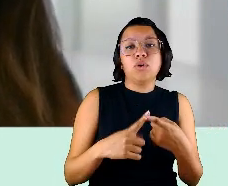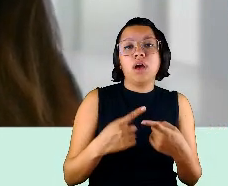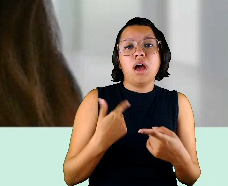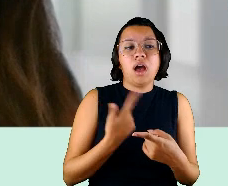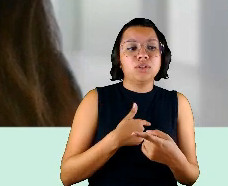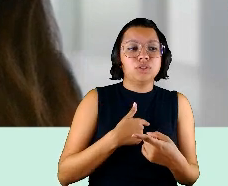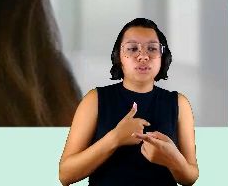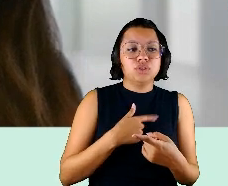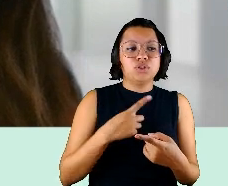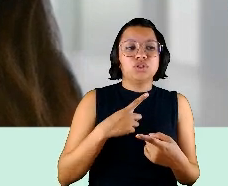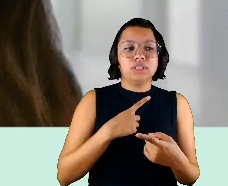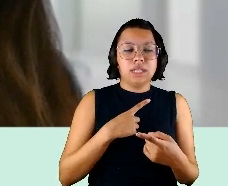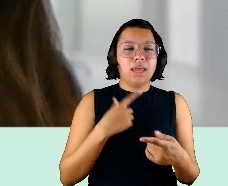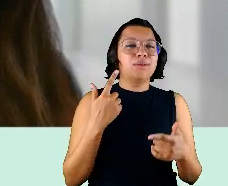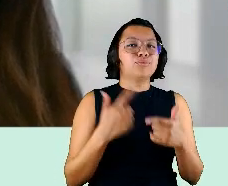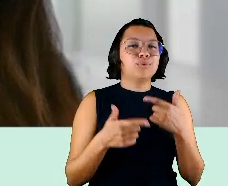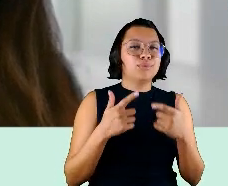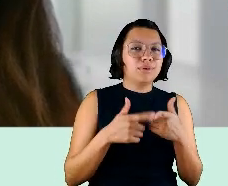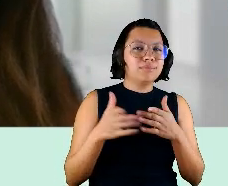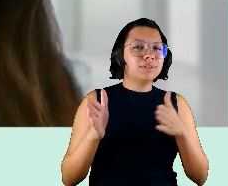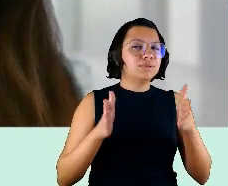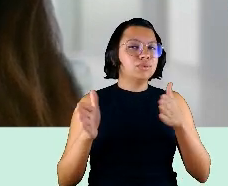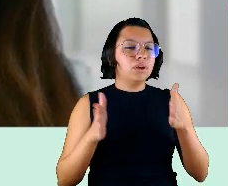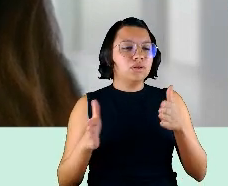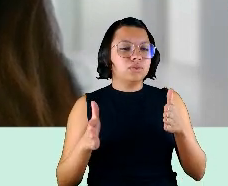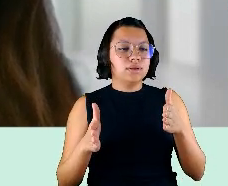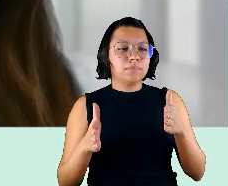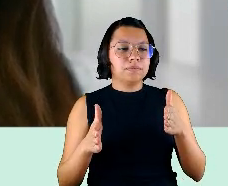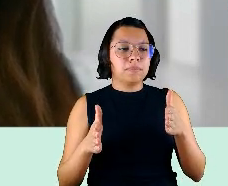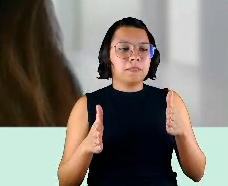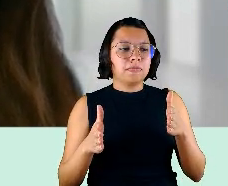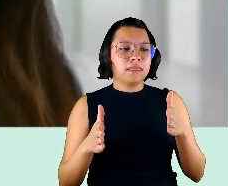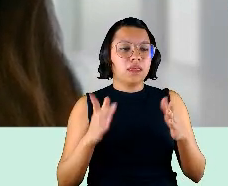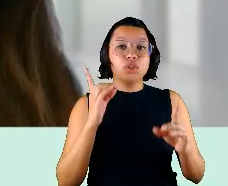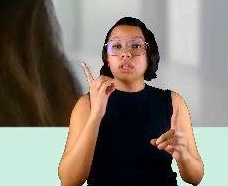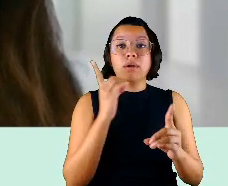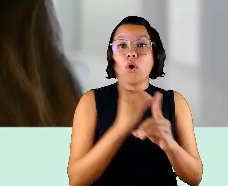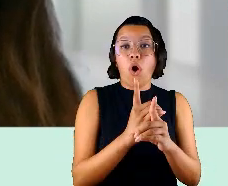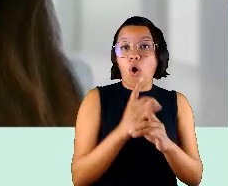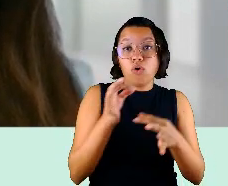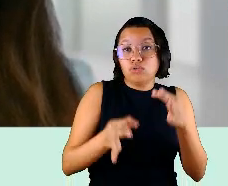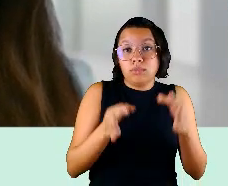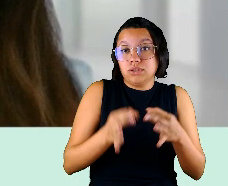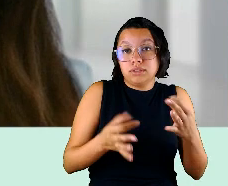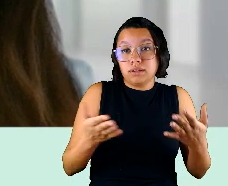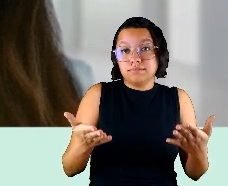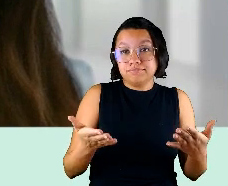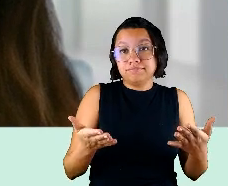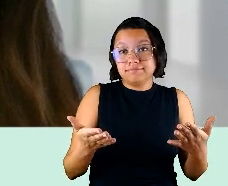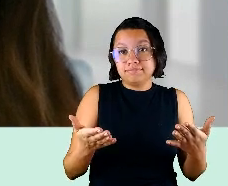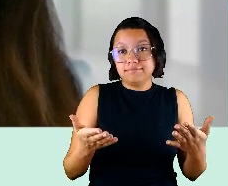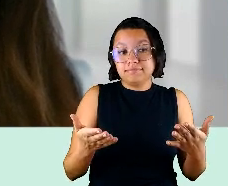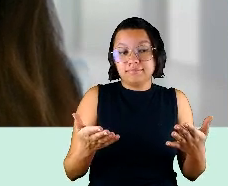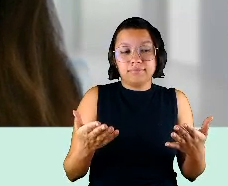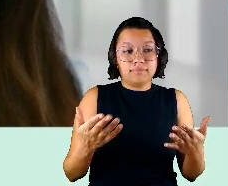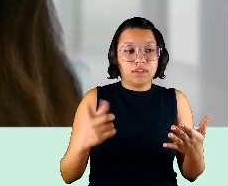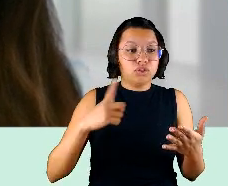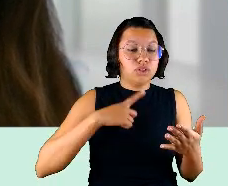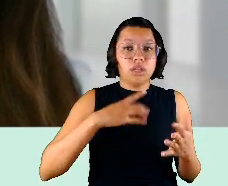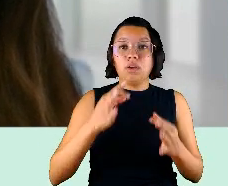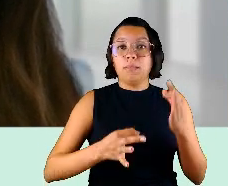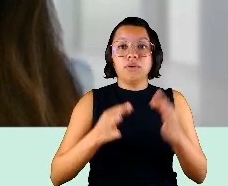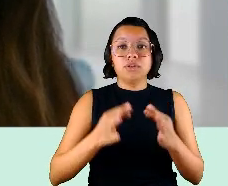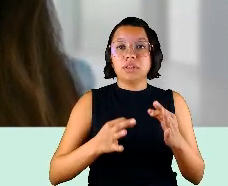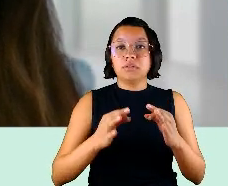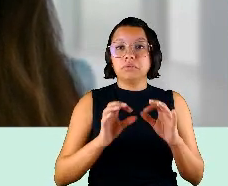tem esbarrado em situações que a gente não localiza o magistrado. A gente tem um magistrado que não